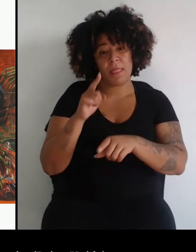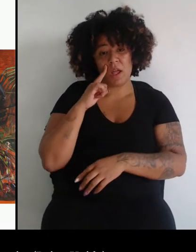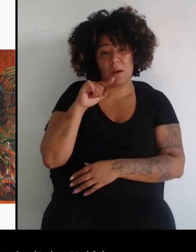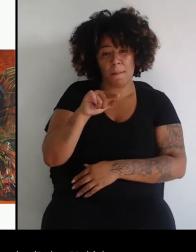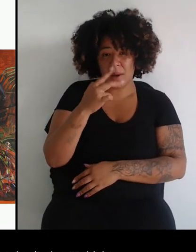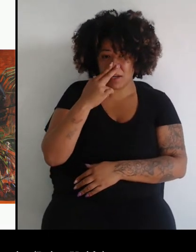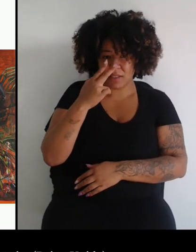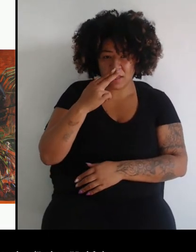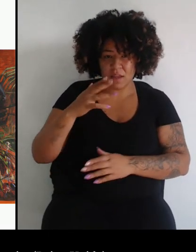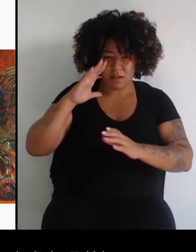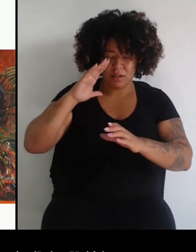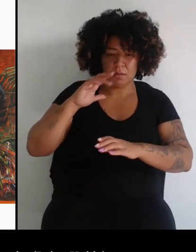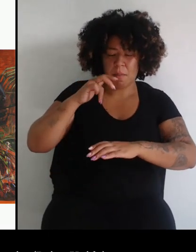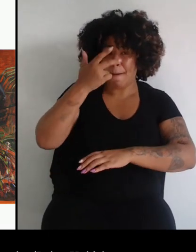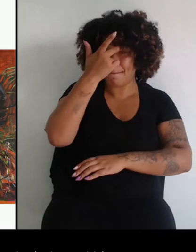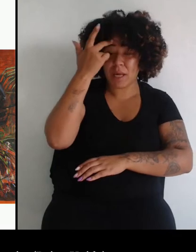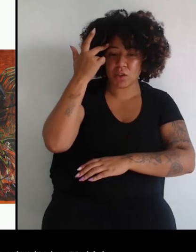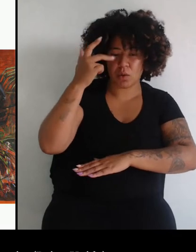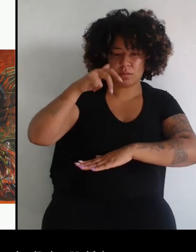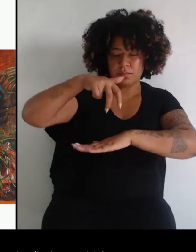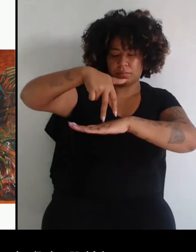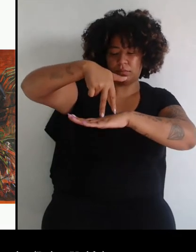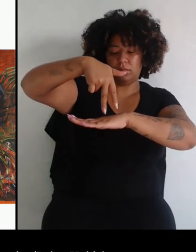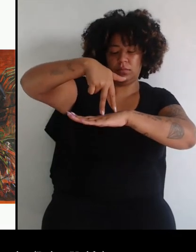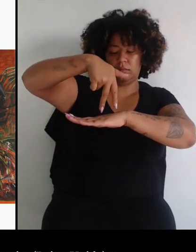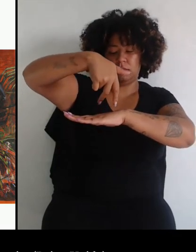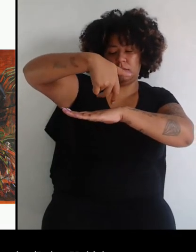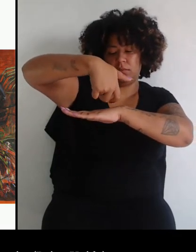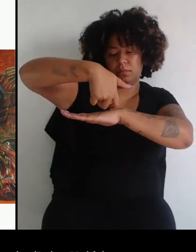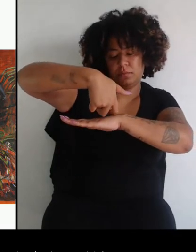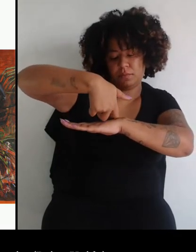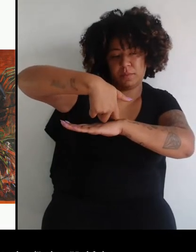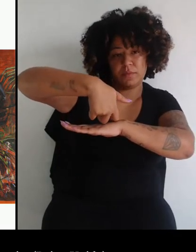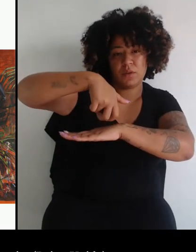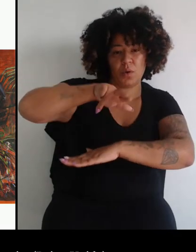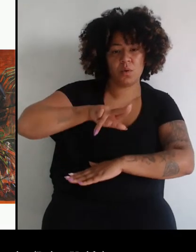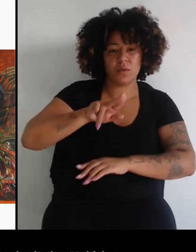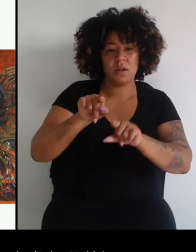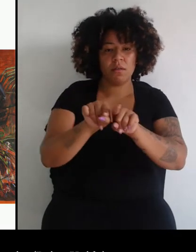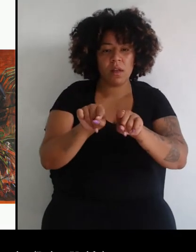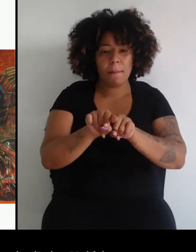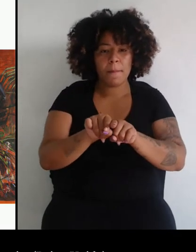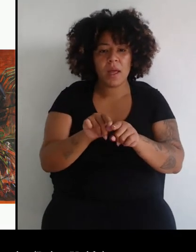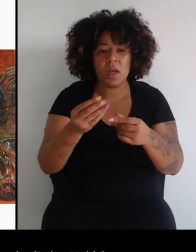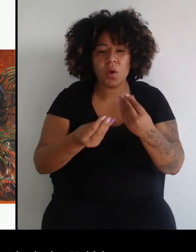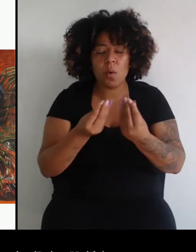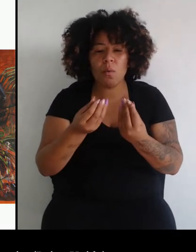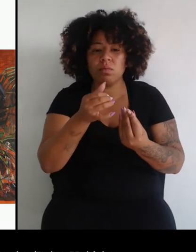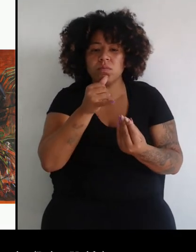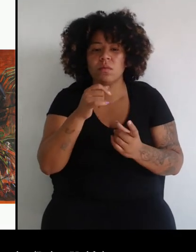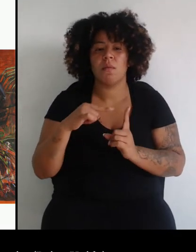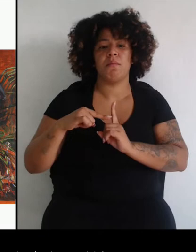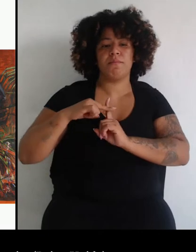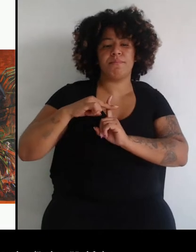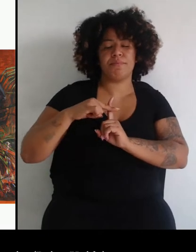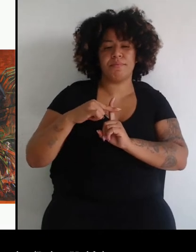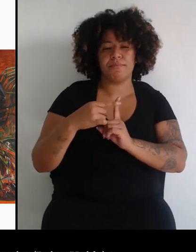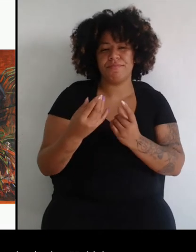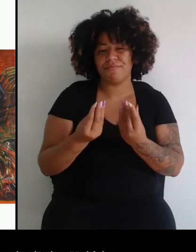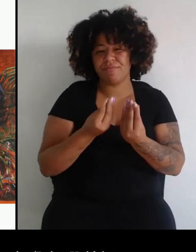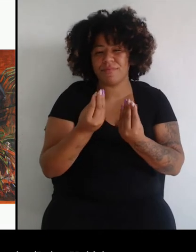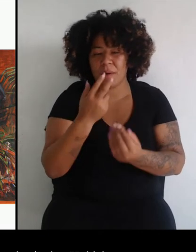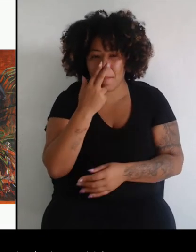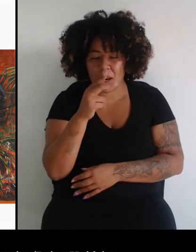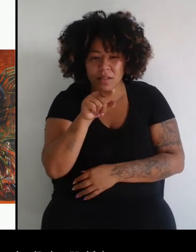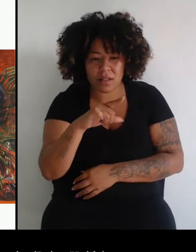é como se fosse uma imagem da base do crucifixo Tem algum tipo de orifício aqui parece